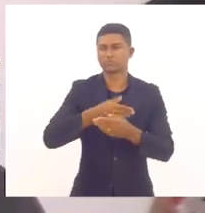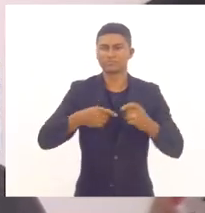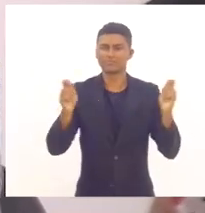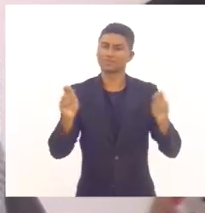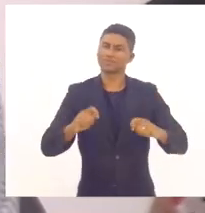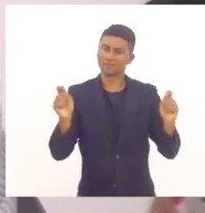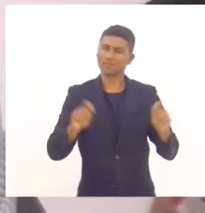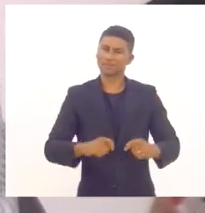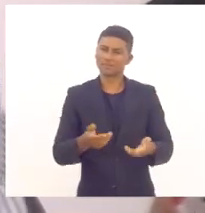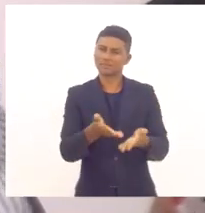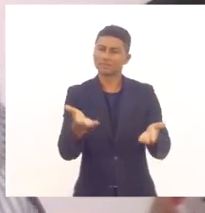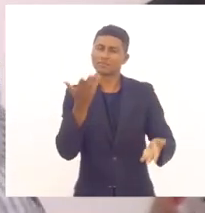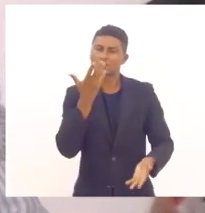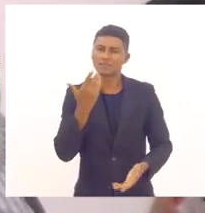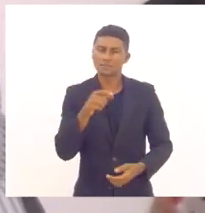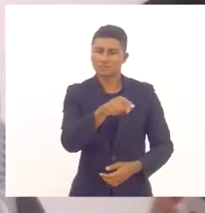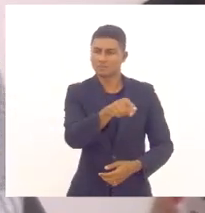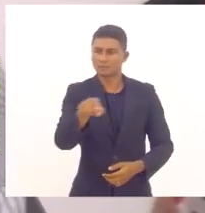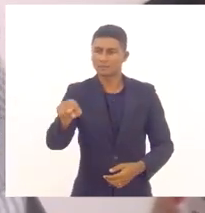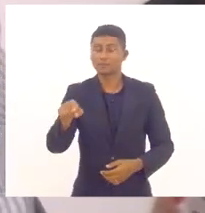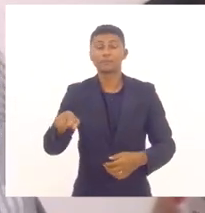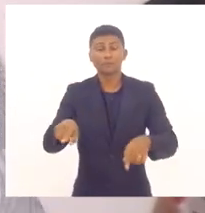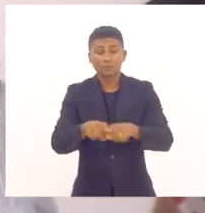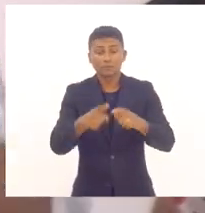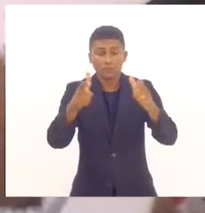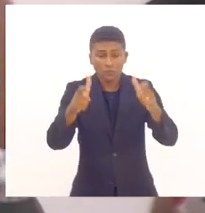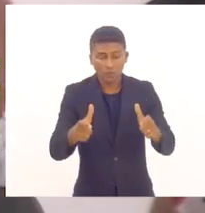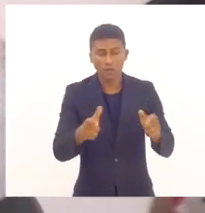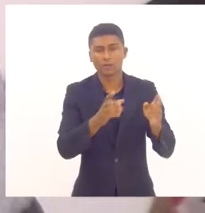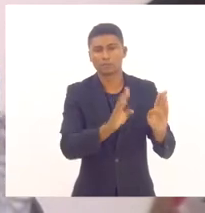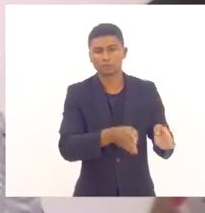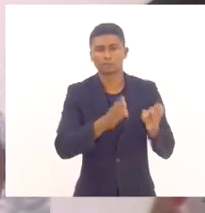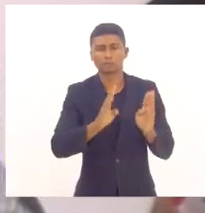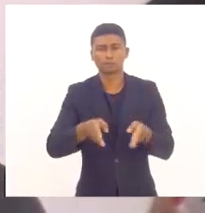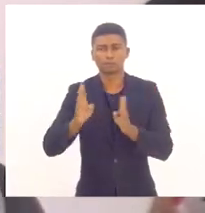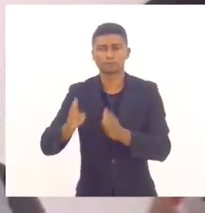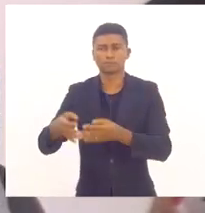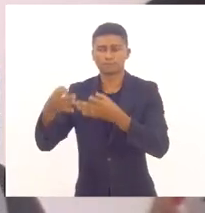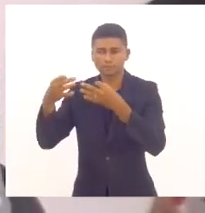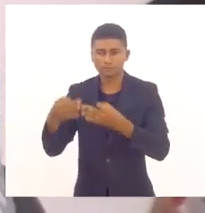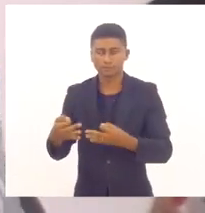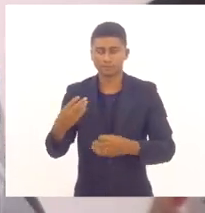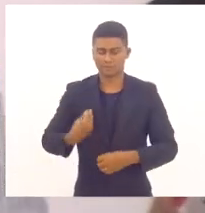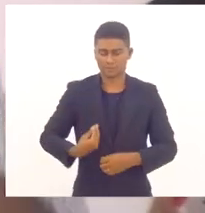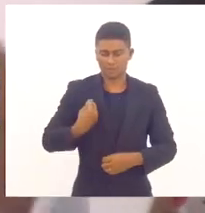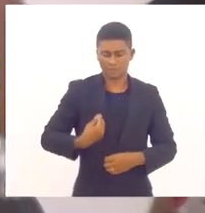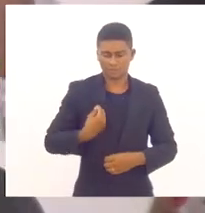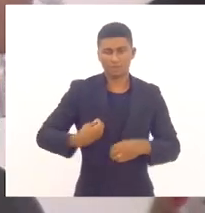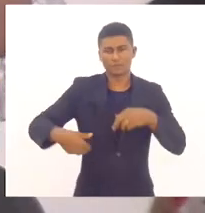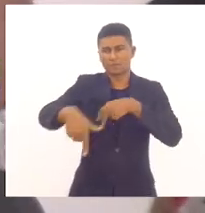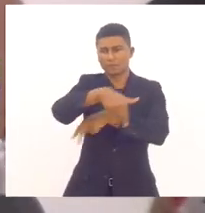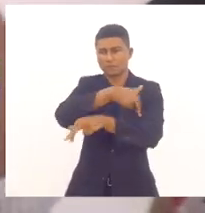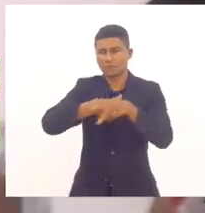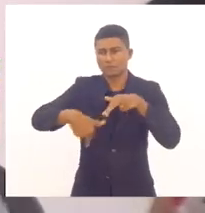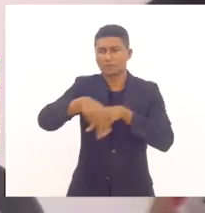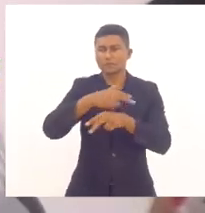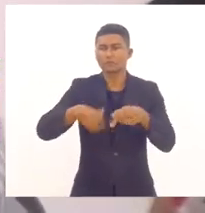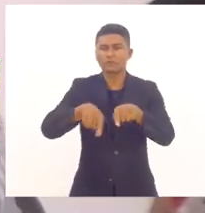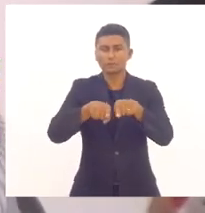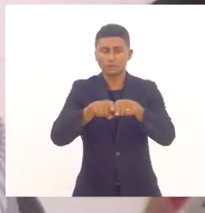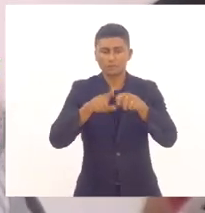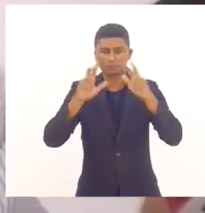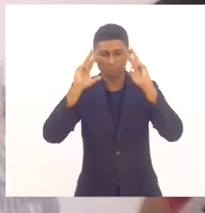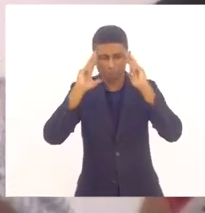isso tudo em um ambiente ritualizado que tem o convívio social, tem valores de respeito